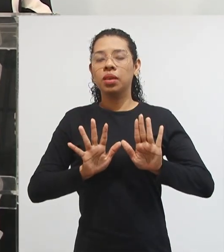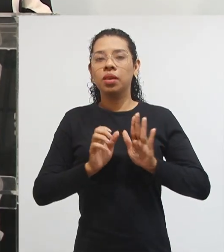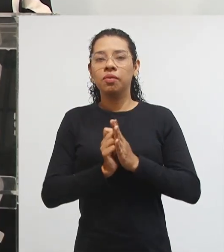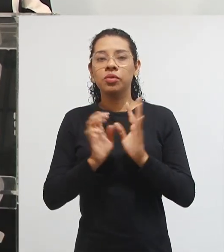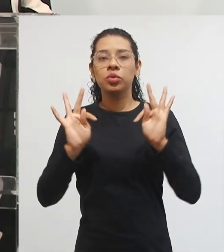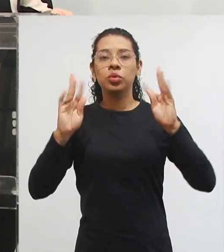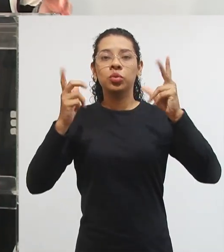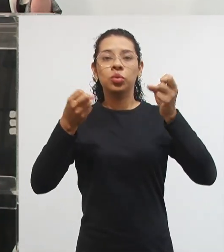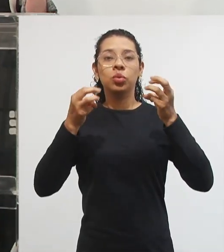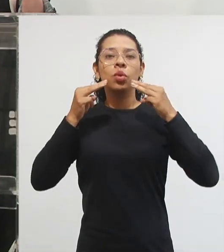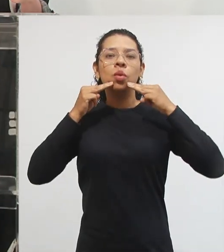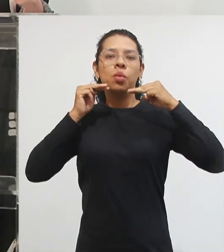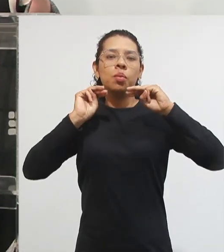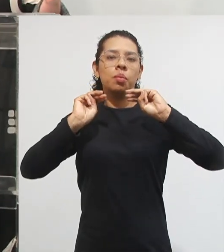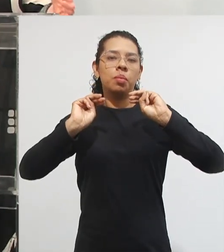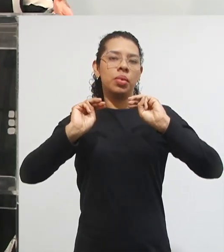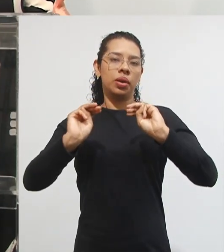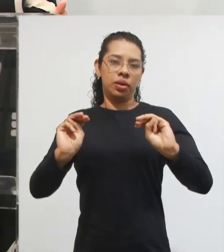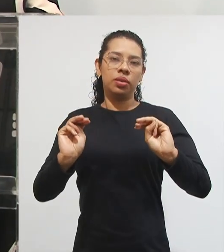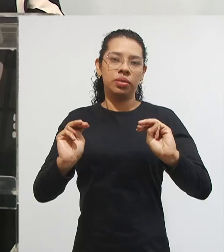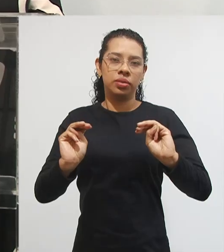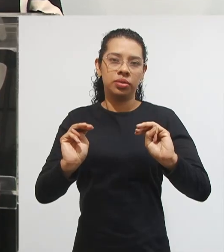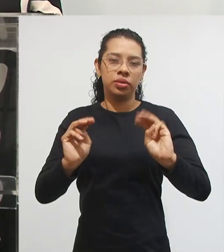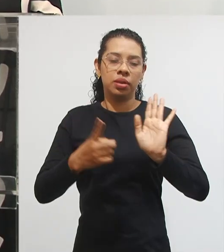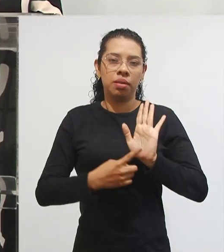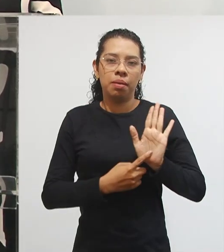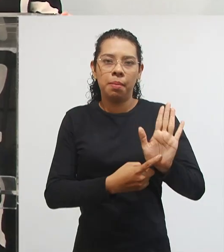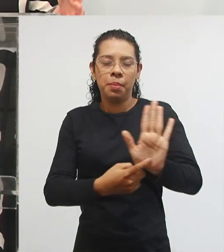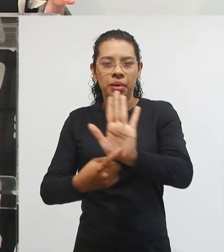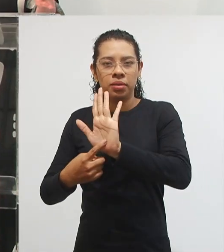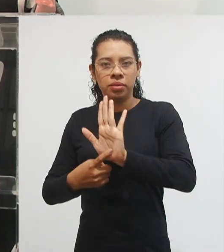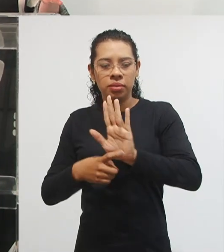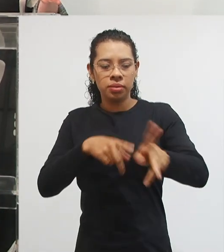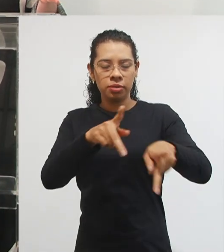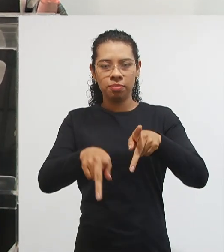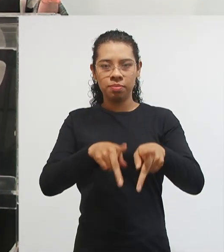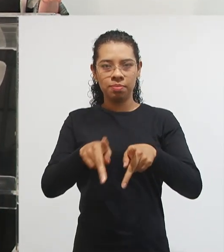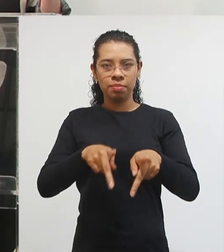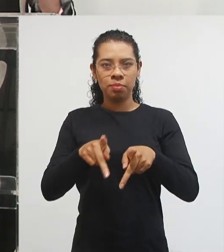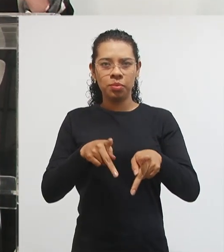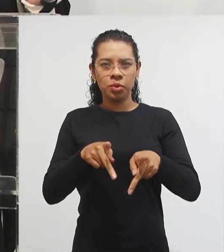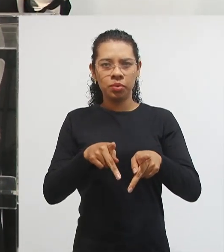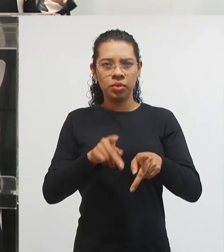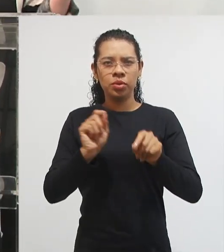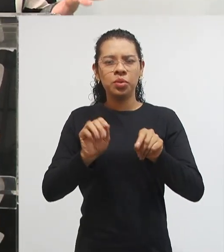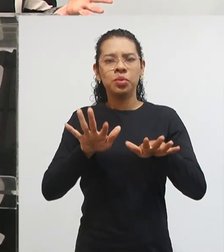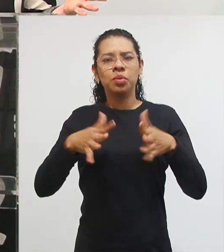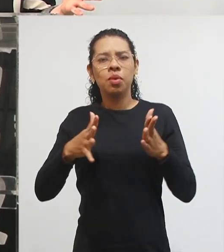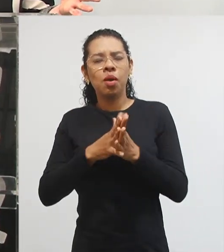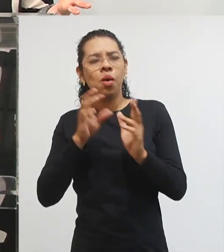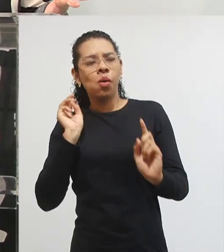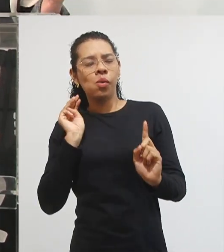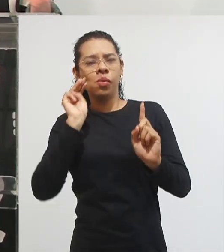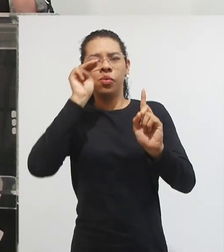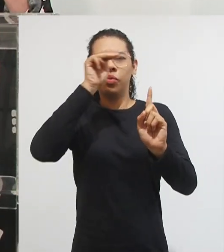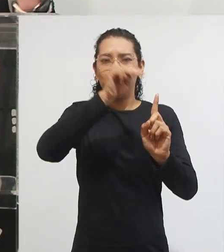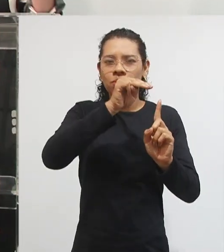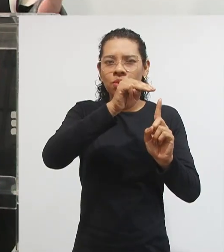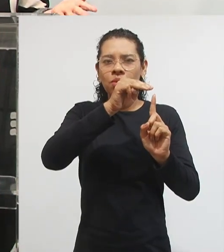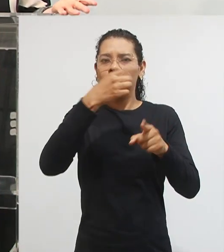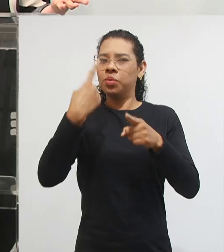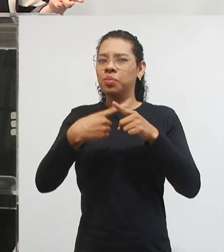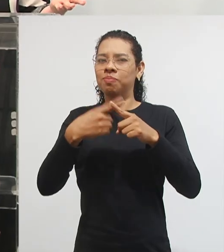marketing institucional, que ele vai trazer para a população qual é a missão daquela instituição, para que